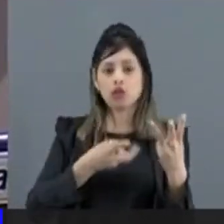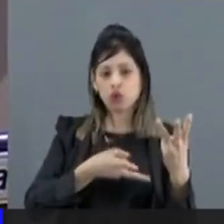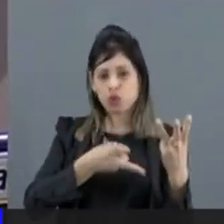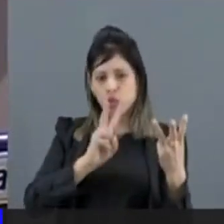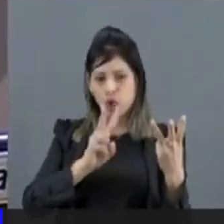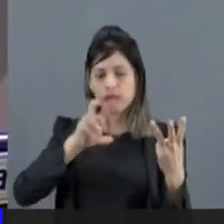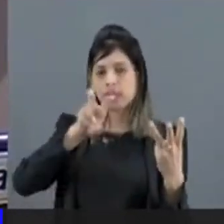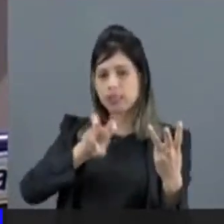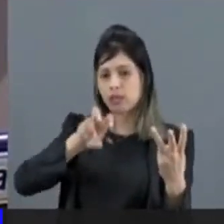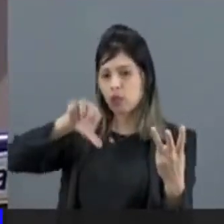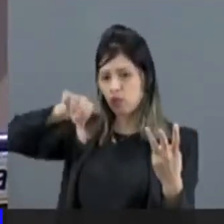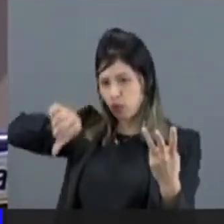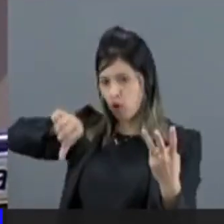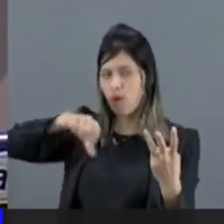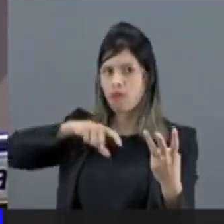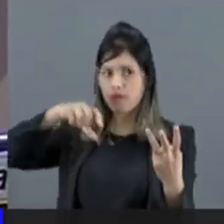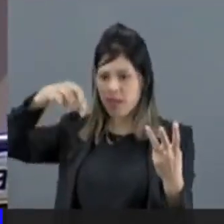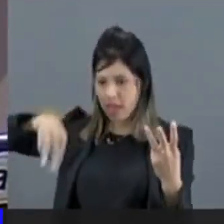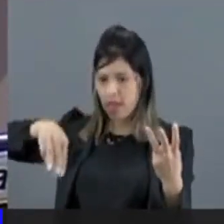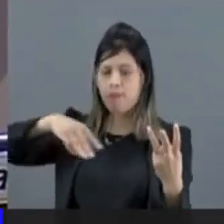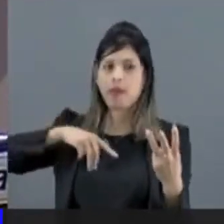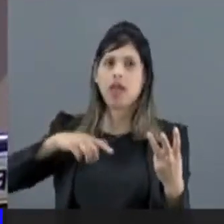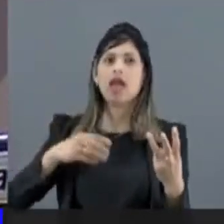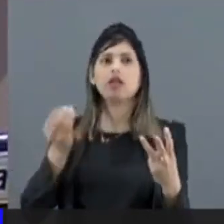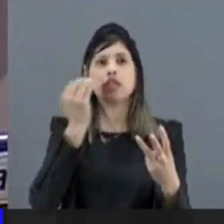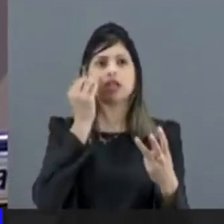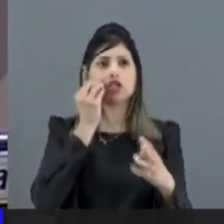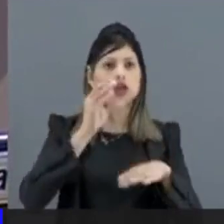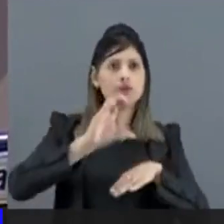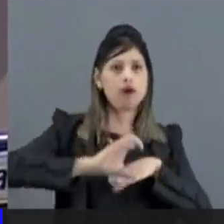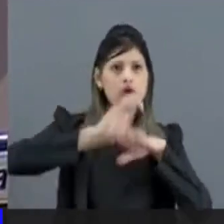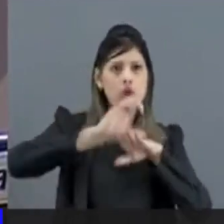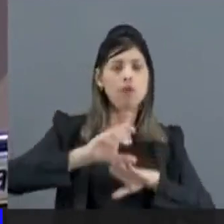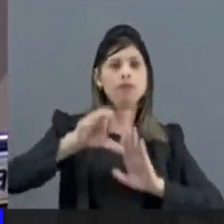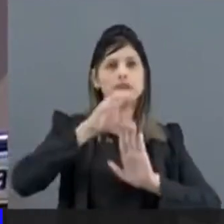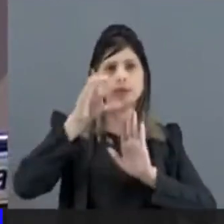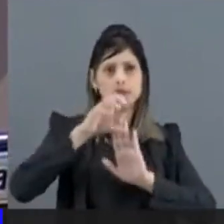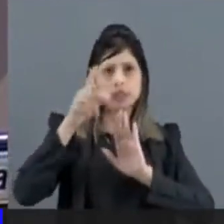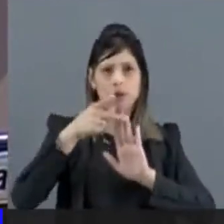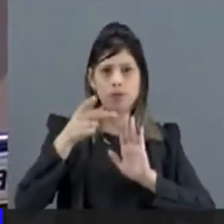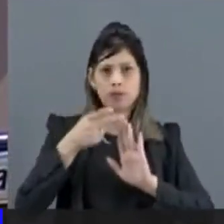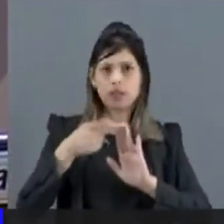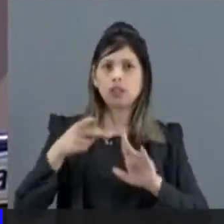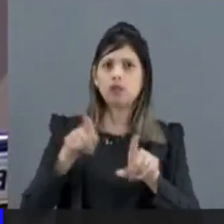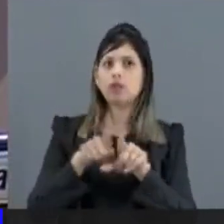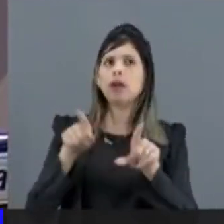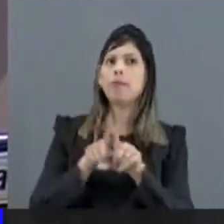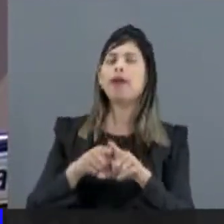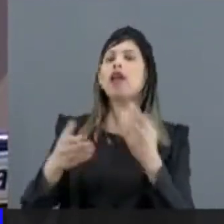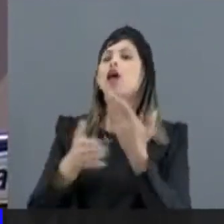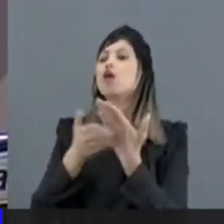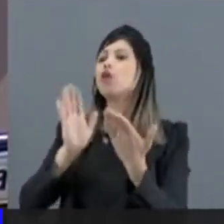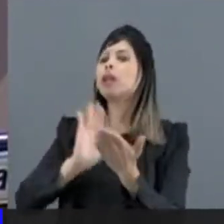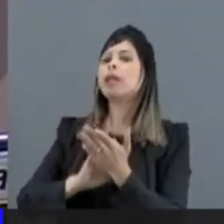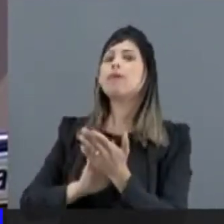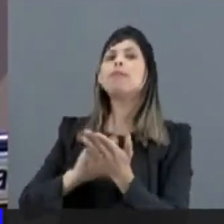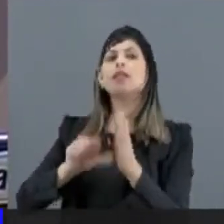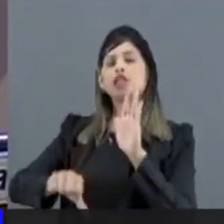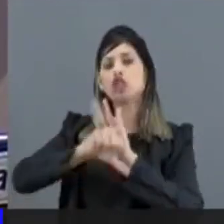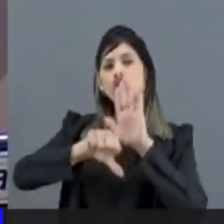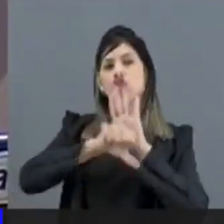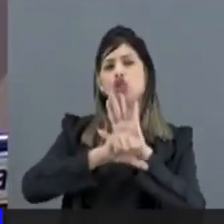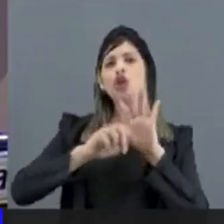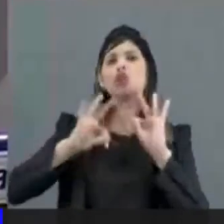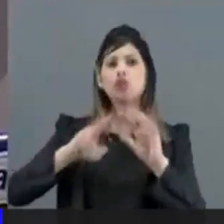259 M golpe de estado código penal por aderir subjetivamente à condutas criminosas de Jair mercias bolsonaro e demais